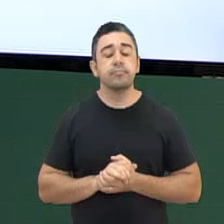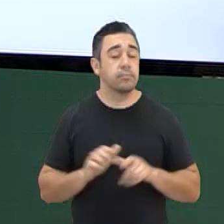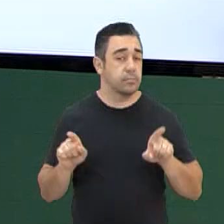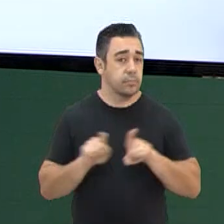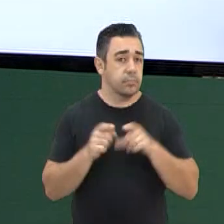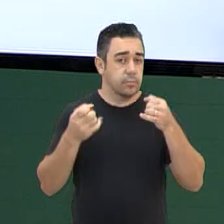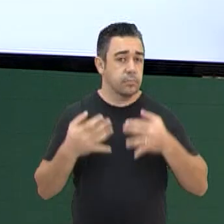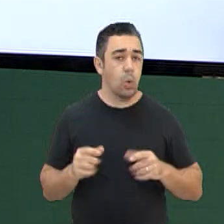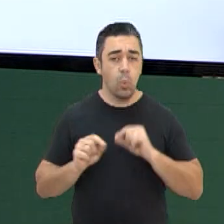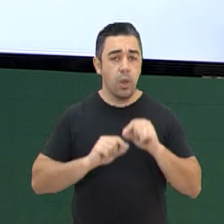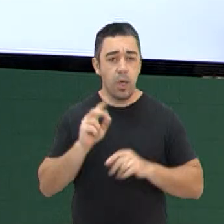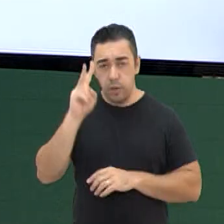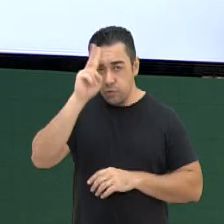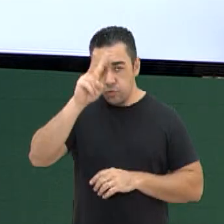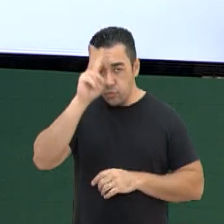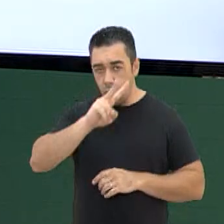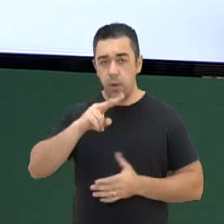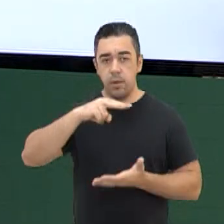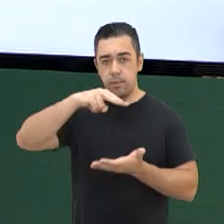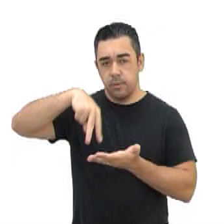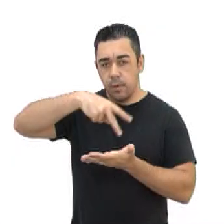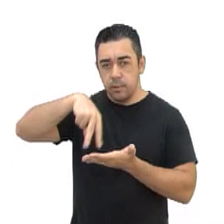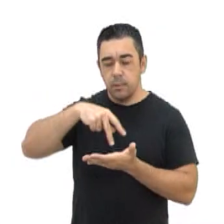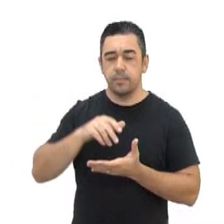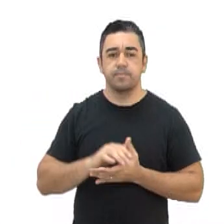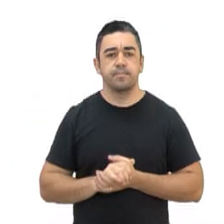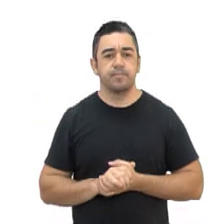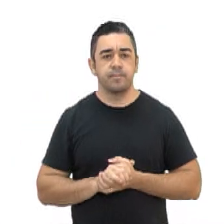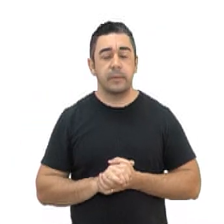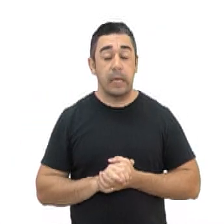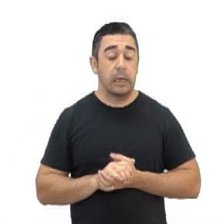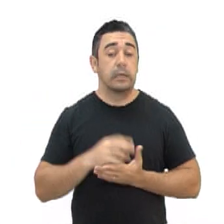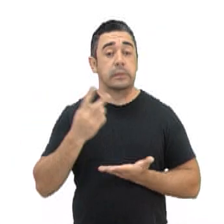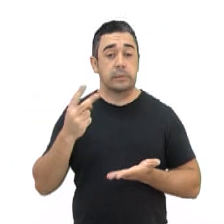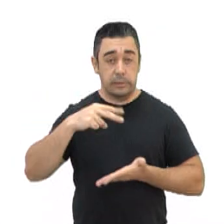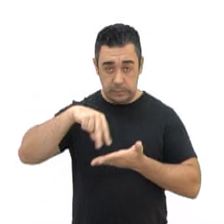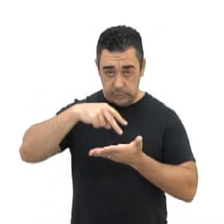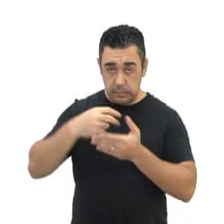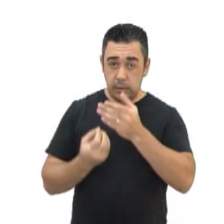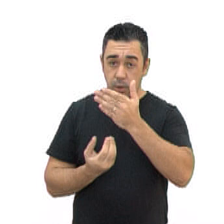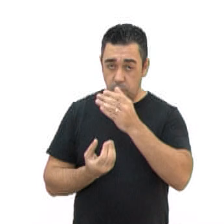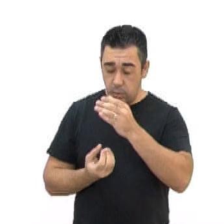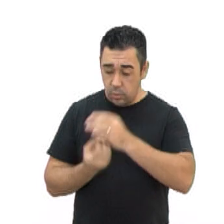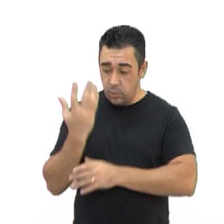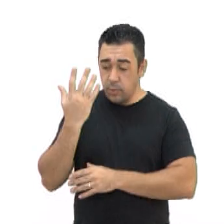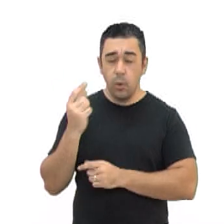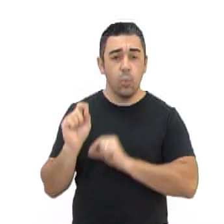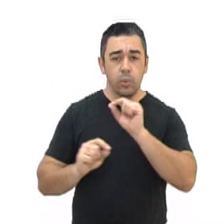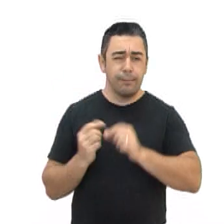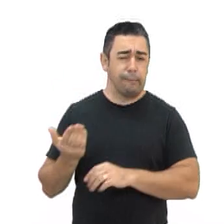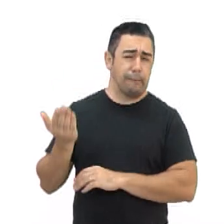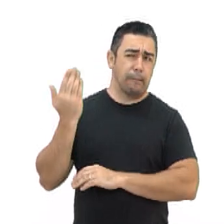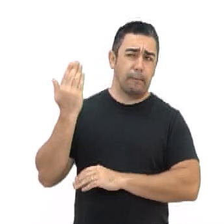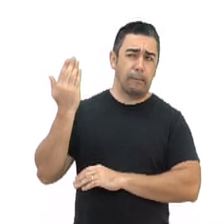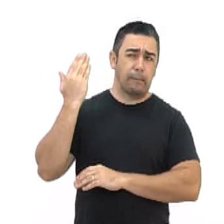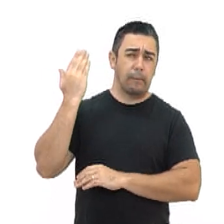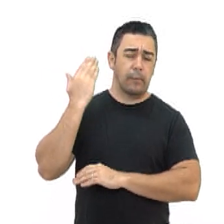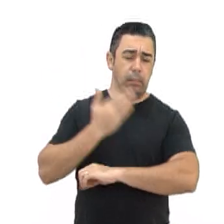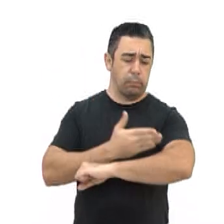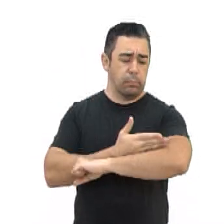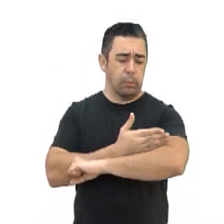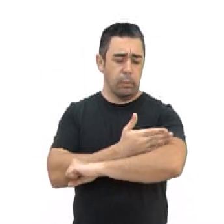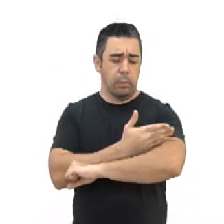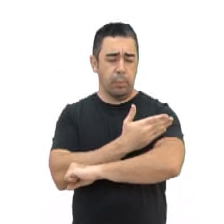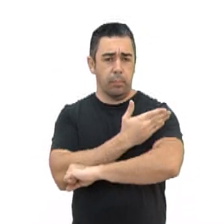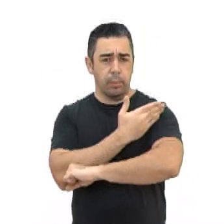Falaremos um pouco sobre a história da dança. Então, a dança, ela tem início como dança primitiva. Ela tem